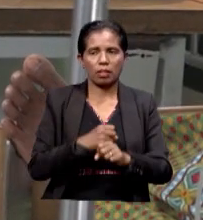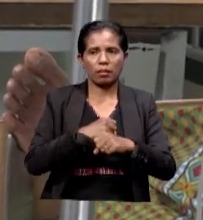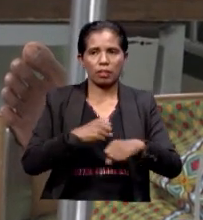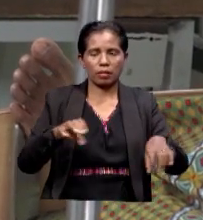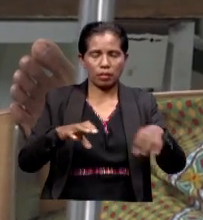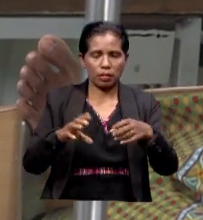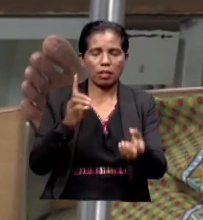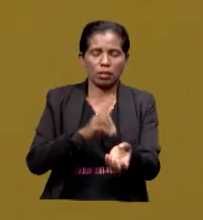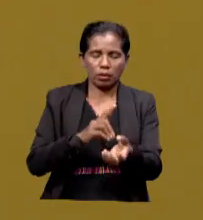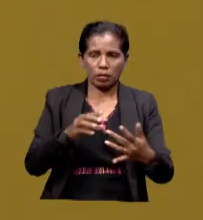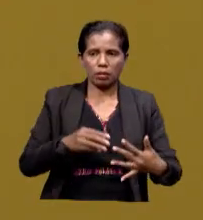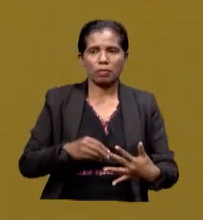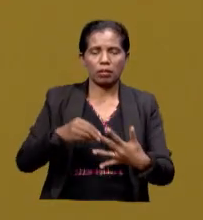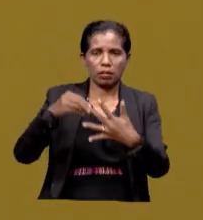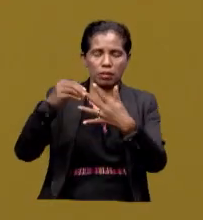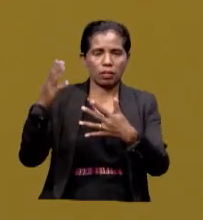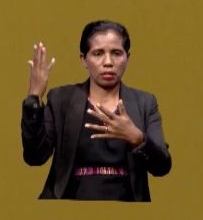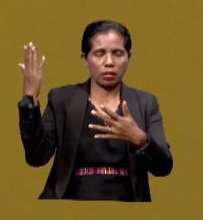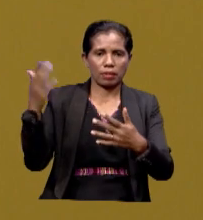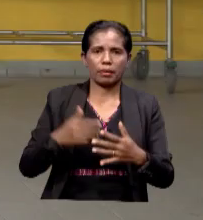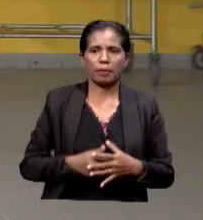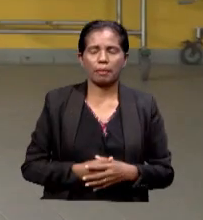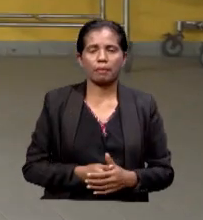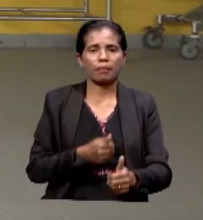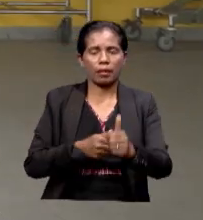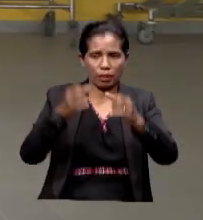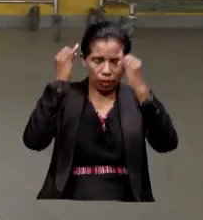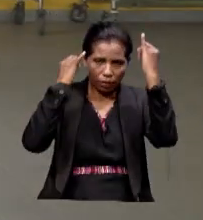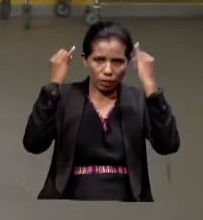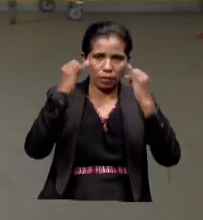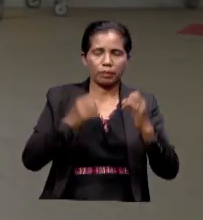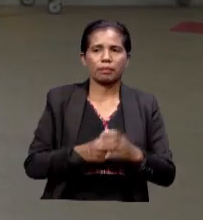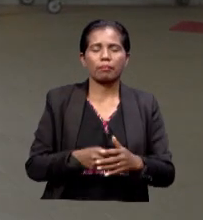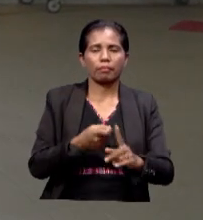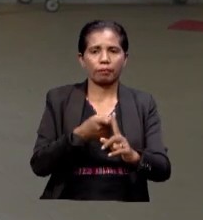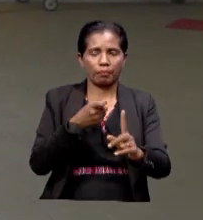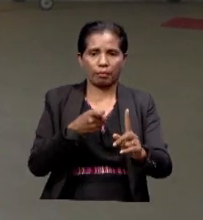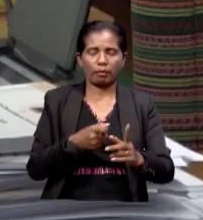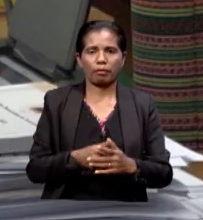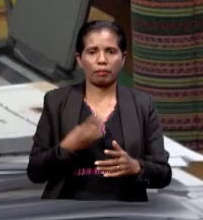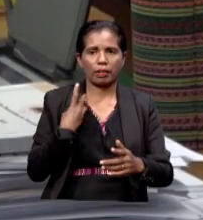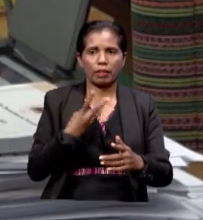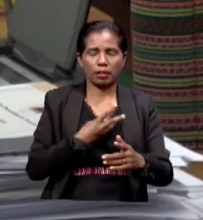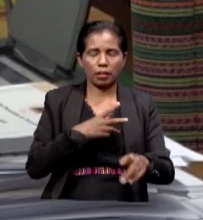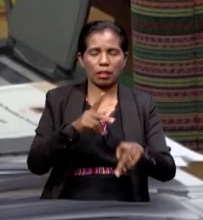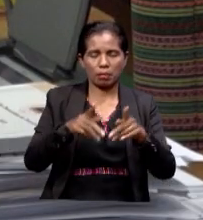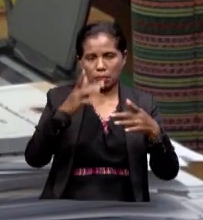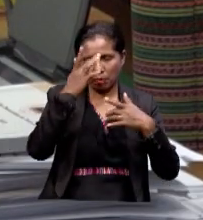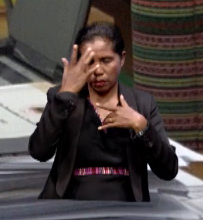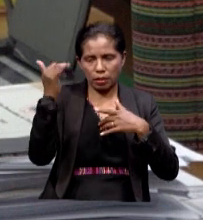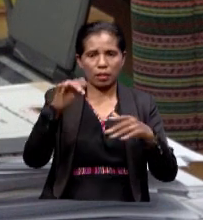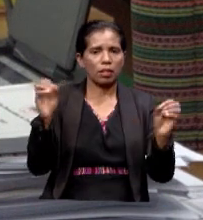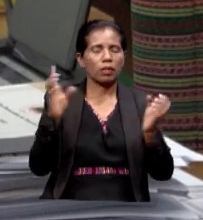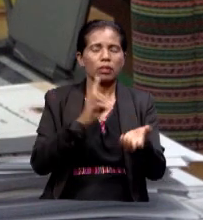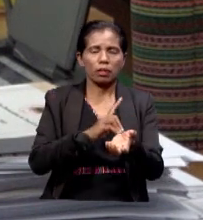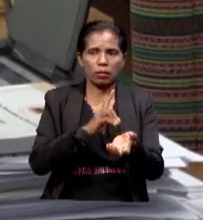médico especialista nian serviço e a sala operação. Tuir informação, ne be que mai husi e tenia paciente Sira, la os doutor ne be